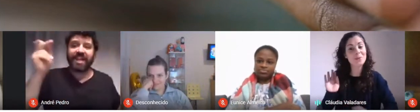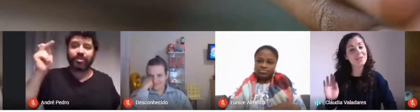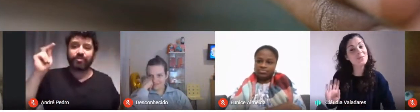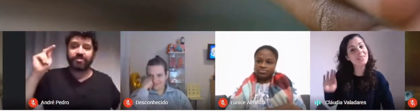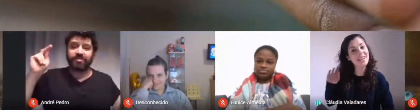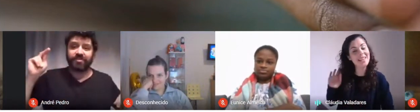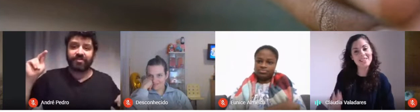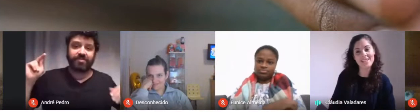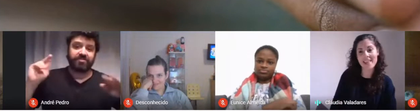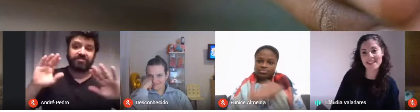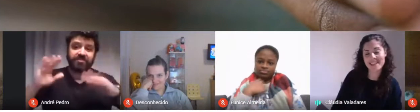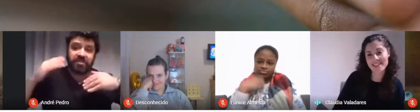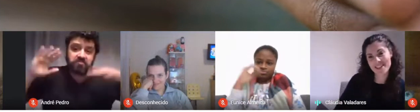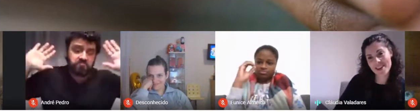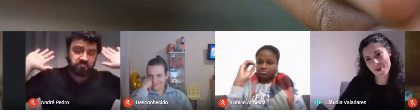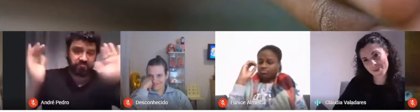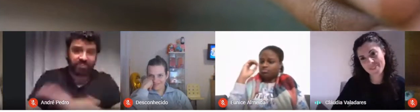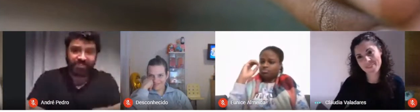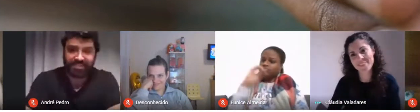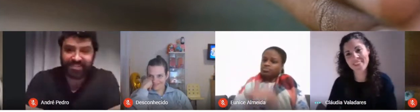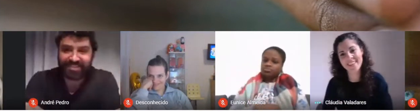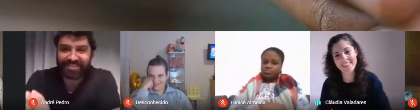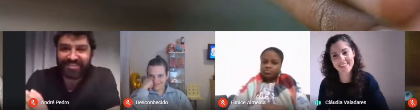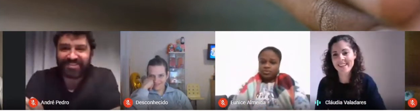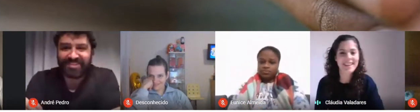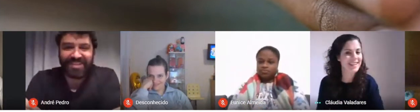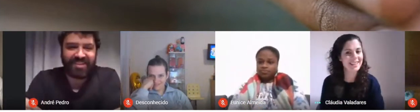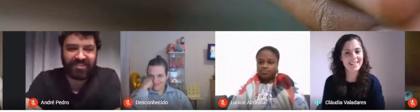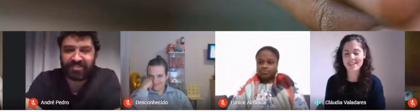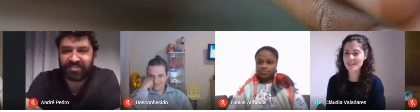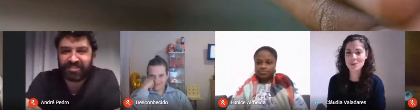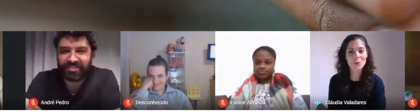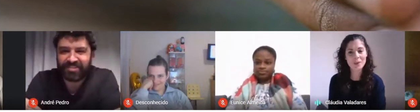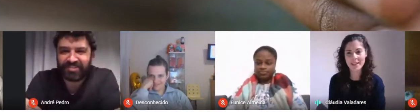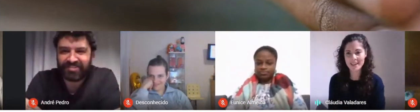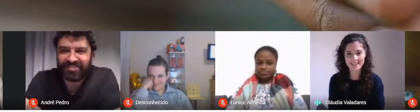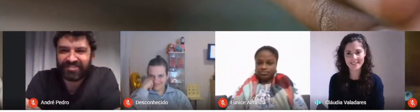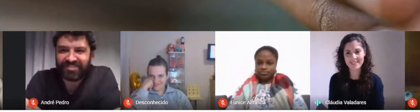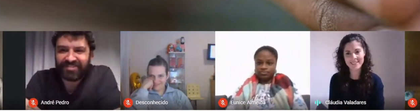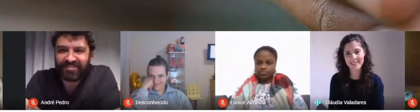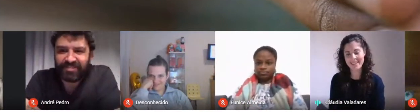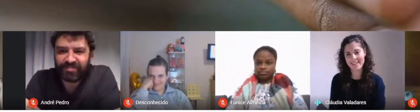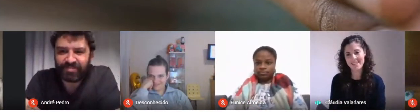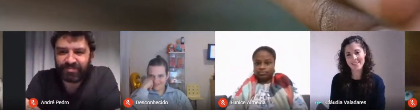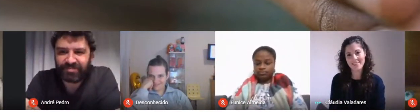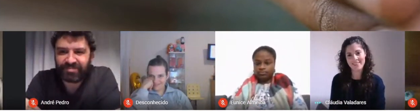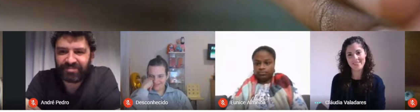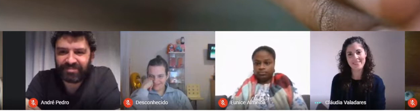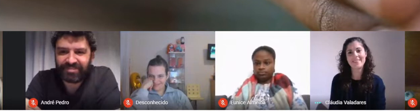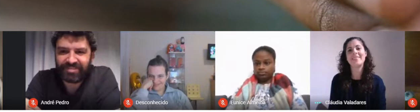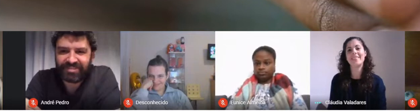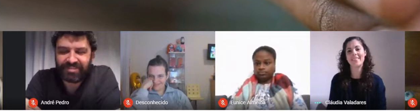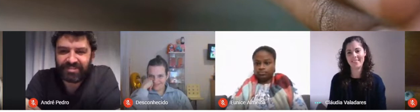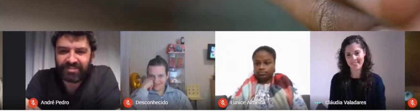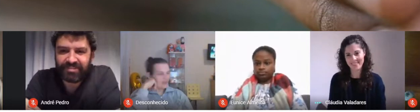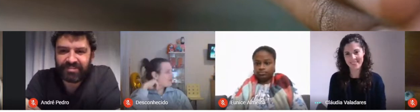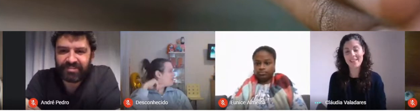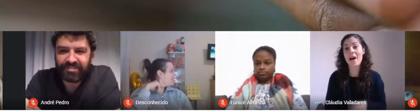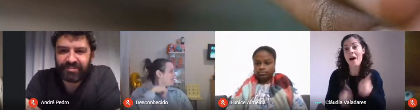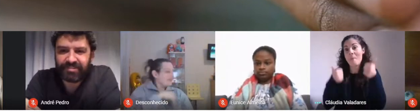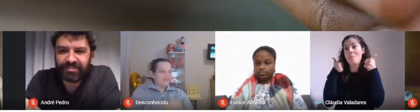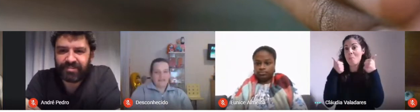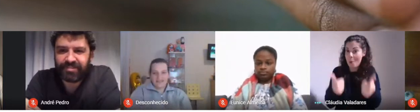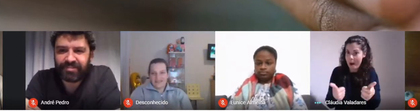menos o André diz que há 10 anos que não. Ótimo, Ele nunca, nunca. tão bom.